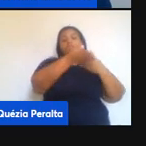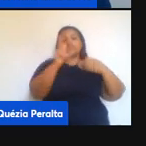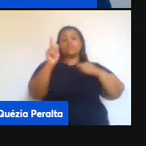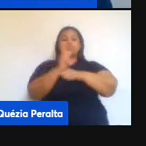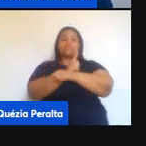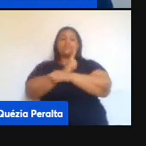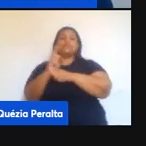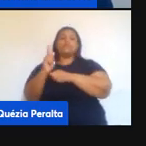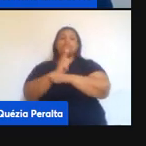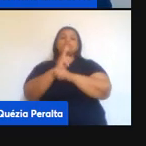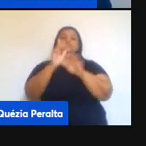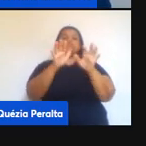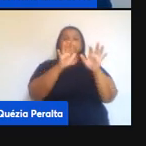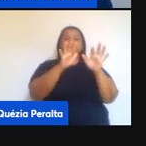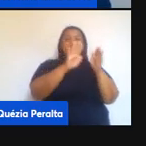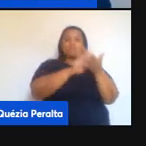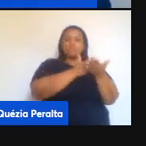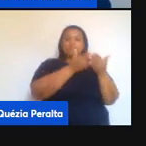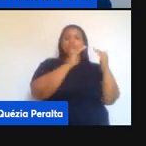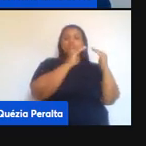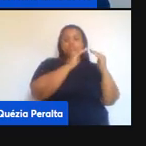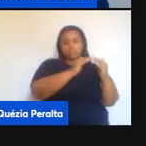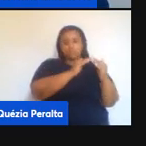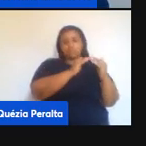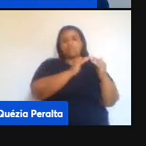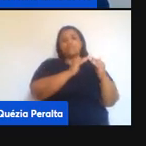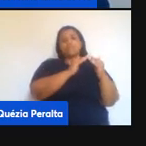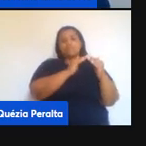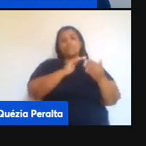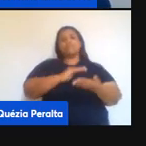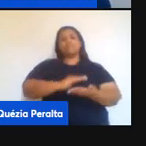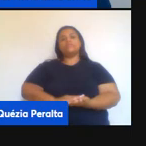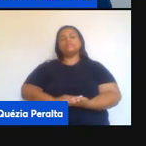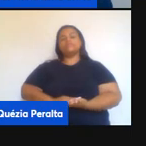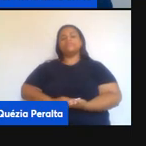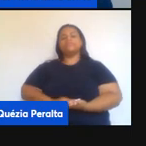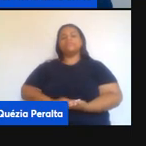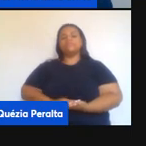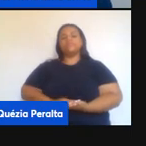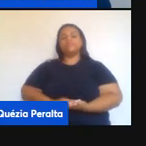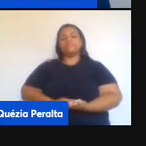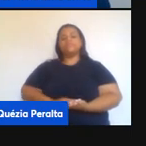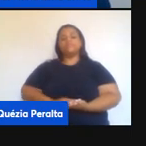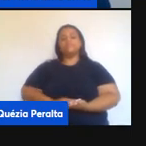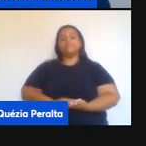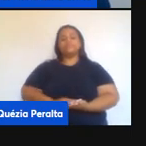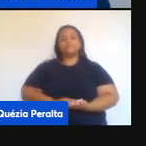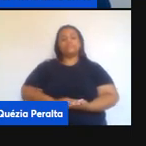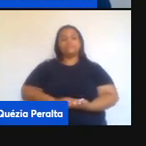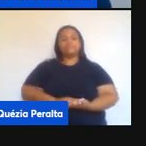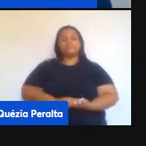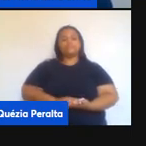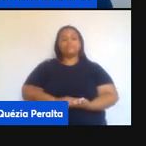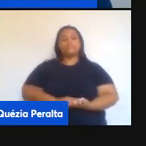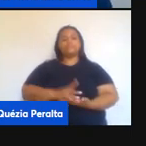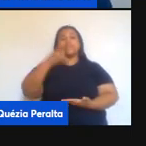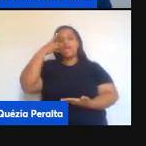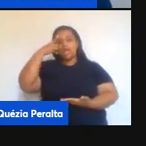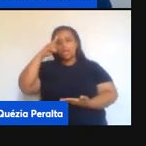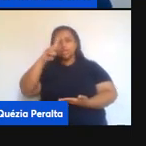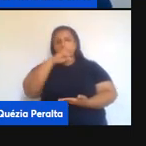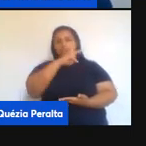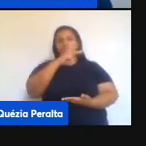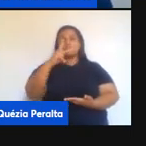das decisões que nós temos que tomar nesse miudinho do cotidiano. Mas, de qualquer forma, a ideia de um PPP